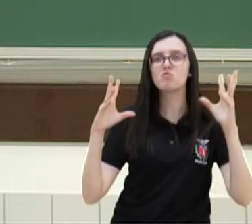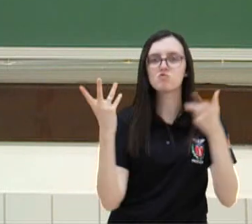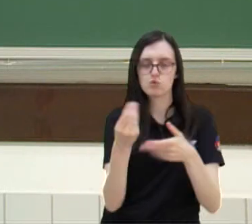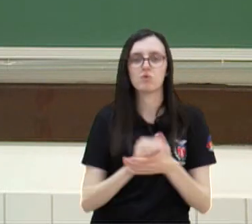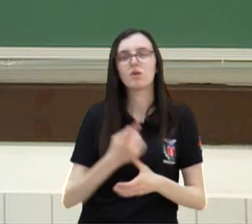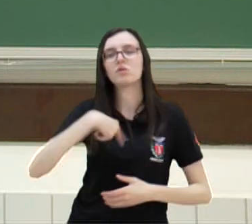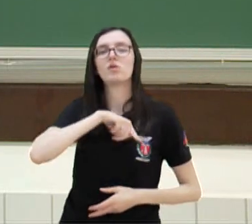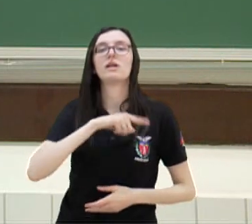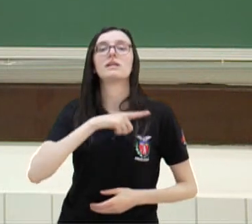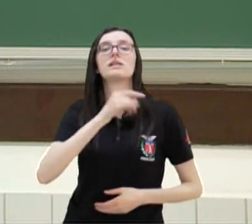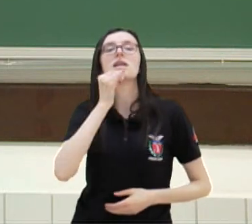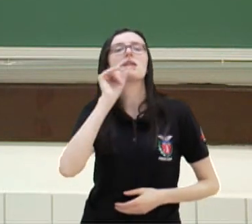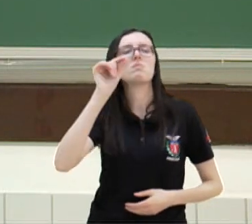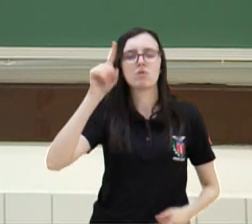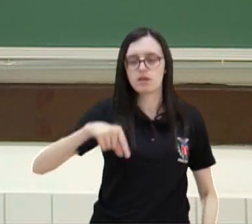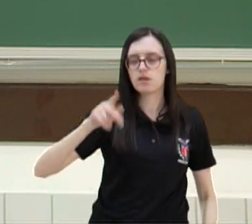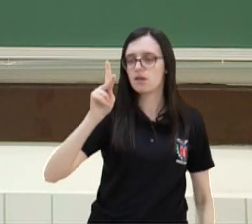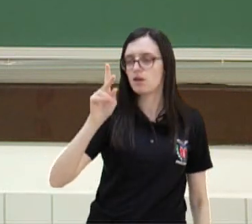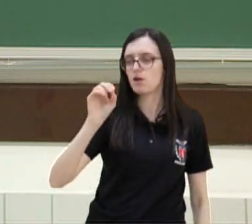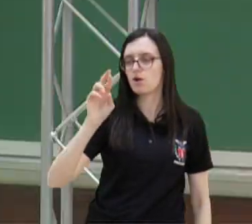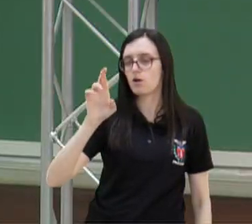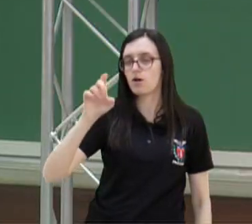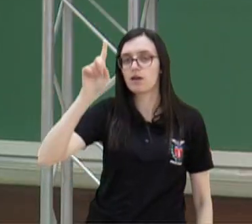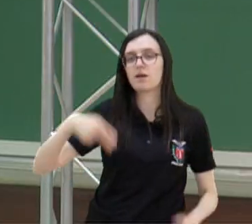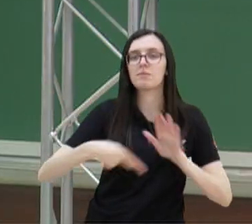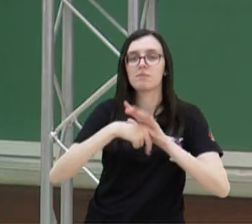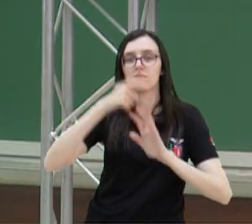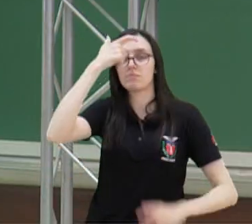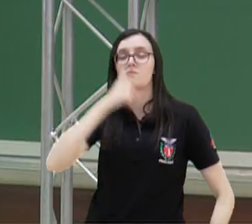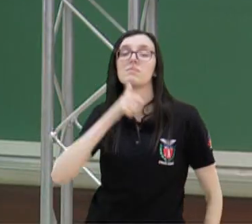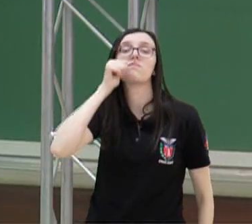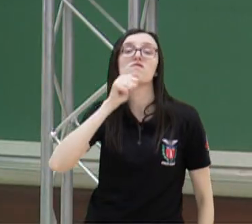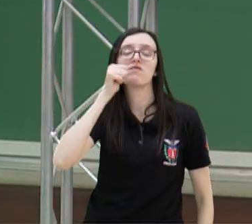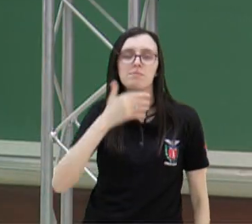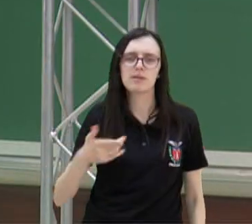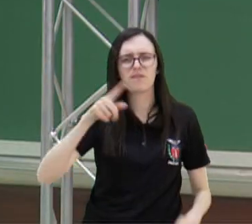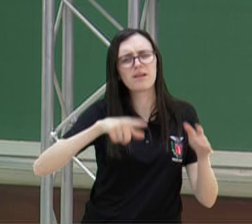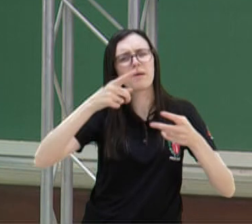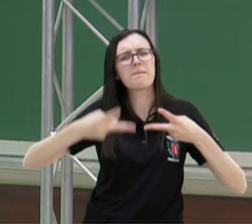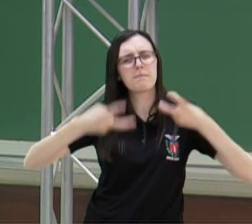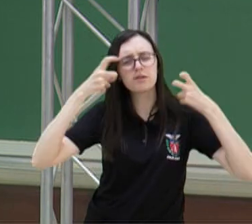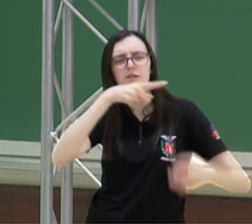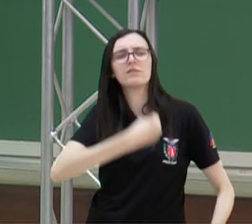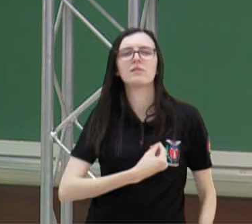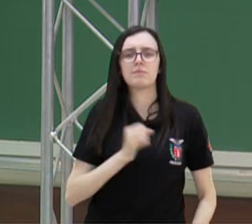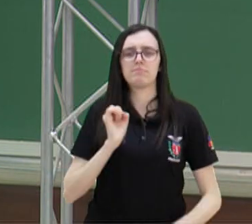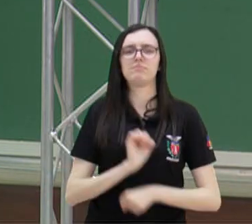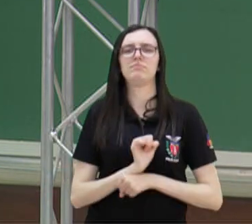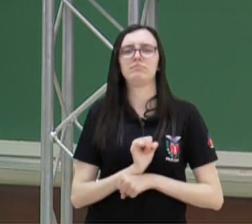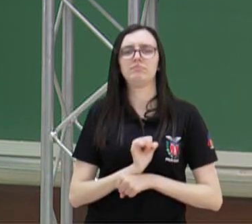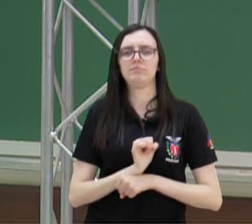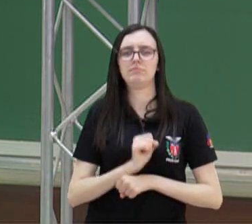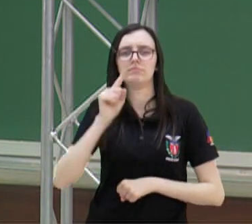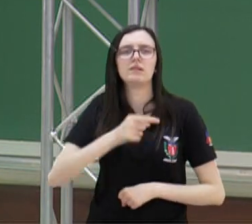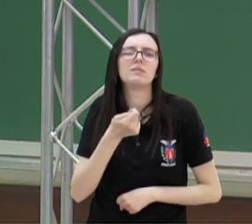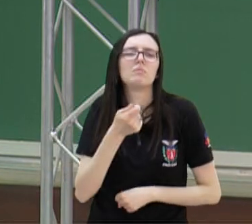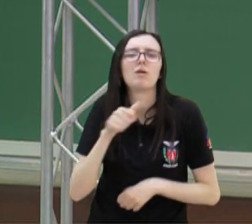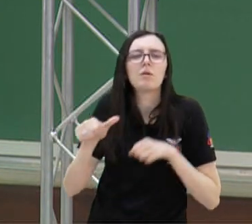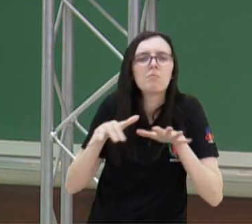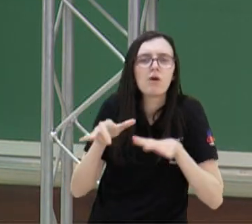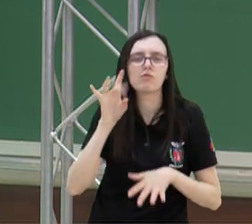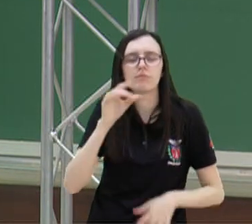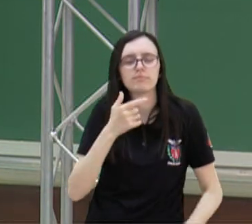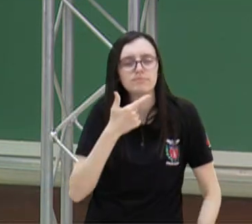gente tem um exemplo de core. Core seria a figura feminina, tá? E você percebe que ela é estática, ela tem um pequeno movimento, um